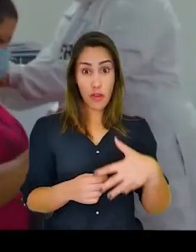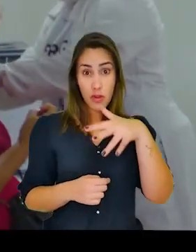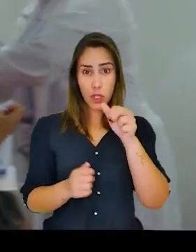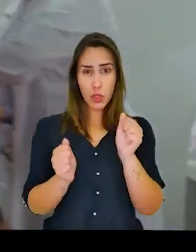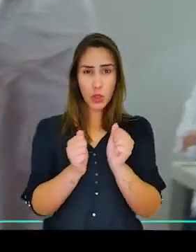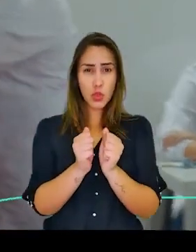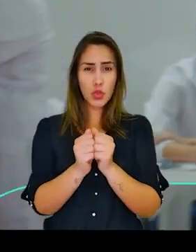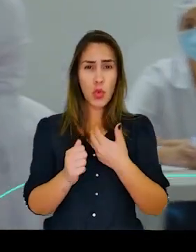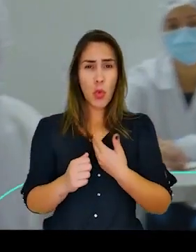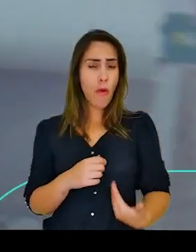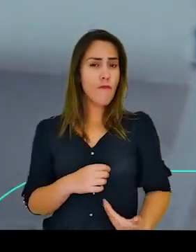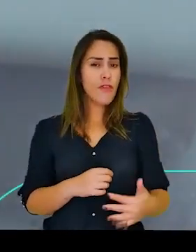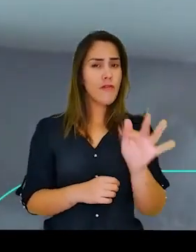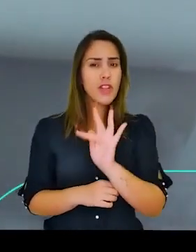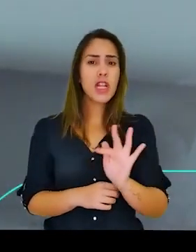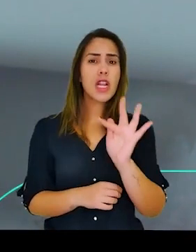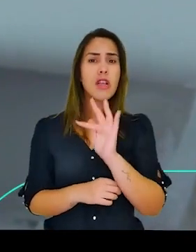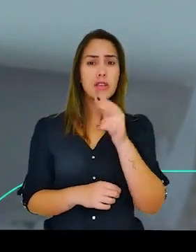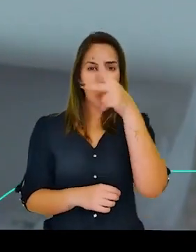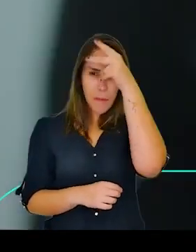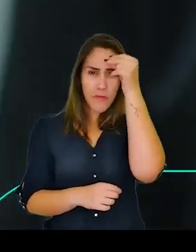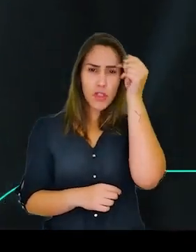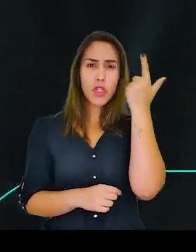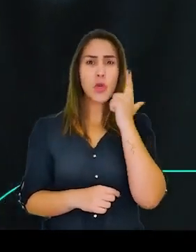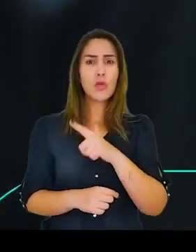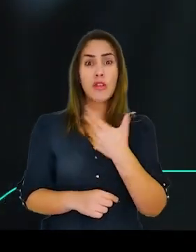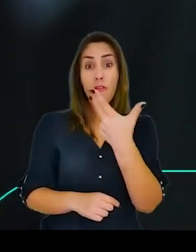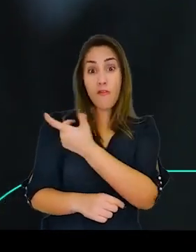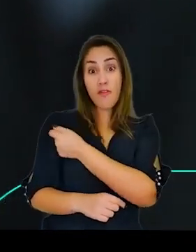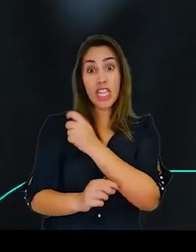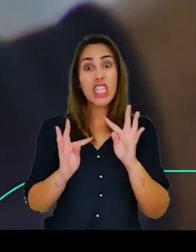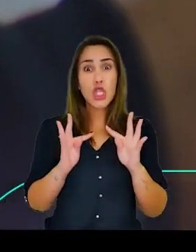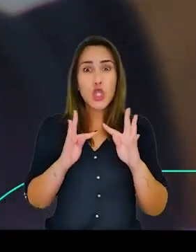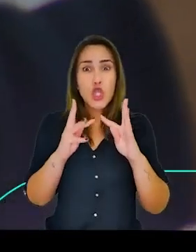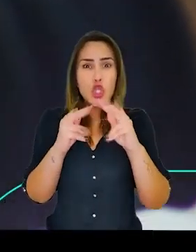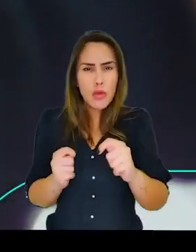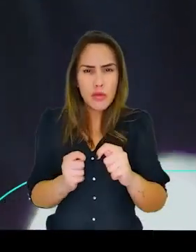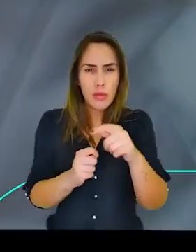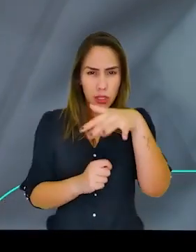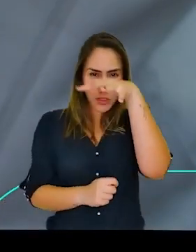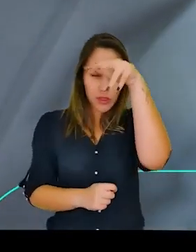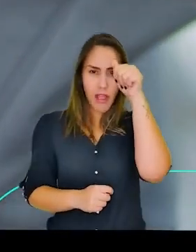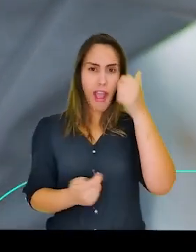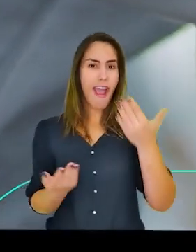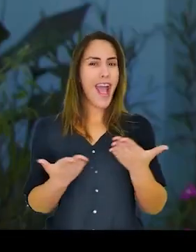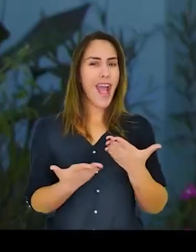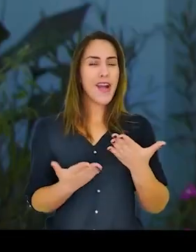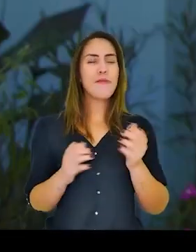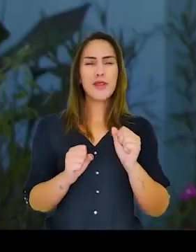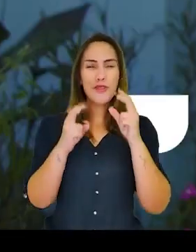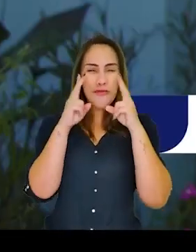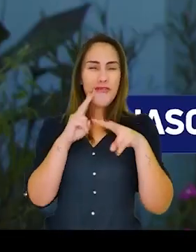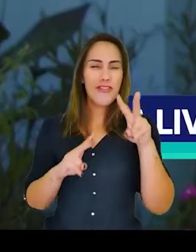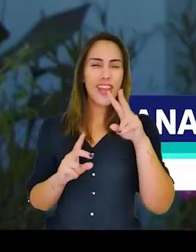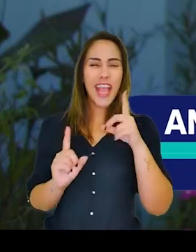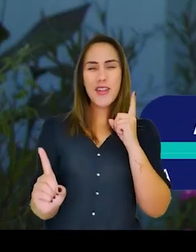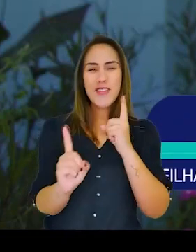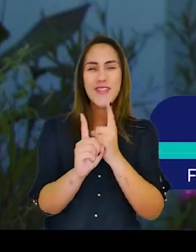governo de Mato Grosso, junto com o governo federal e as prefeituras, garantiu vacina para todos os mato-grossenses. Agora posso ver